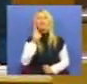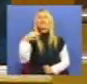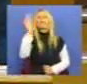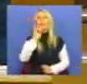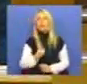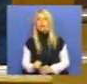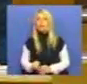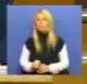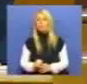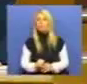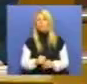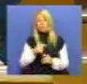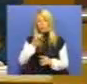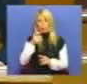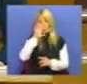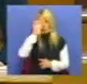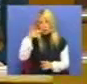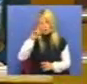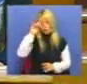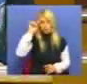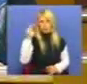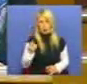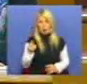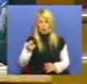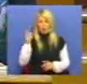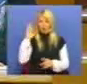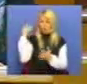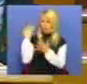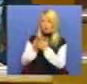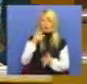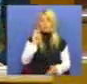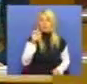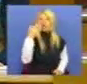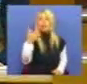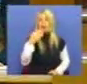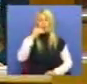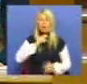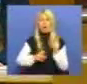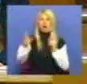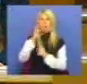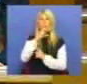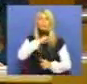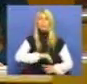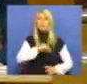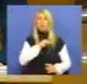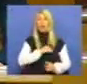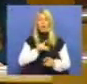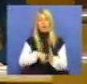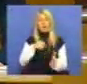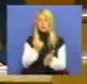Partido Socialista? O país sabe que nos últimos 7 anos os aumentos salariais ficaram sempre